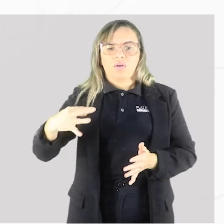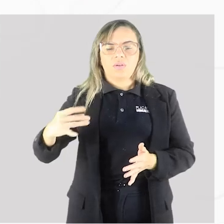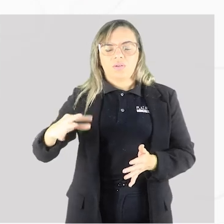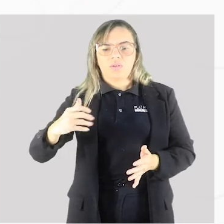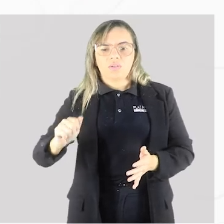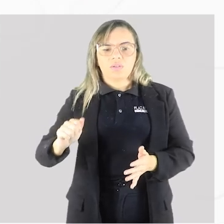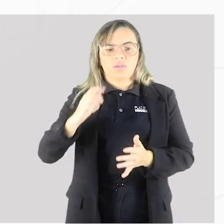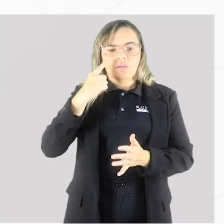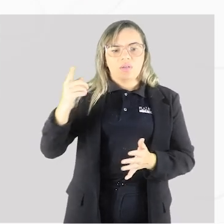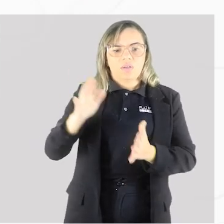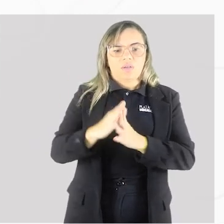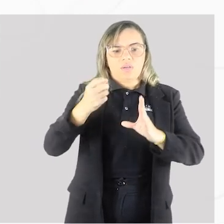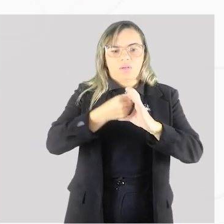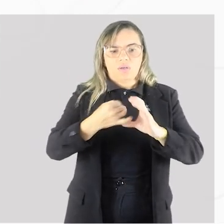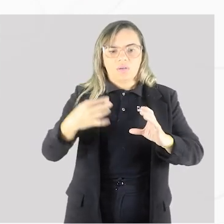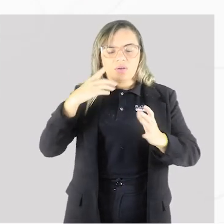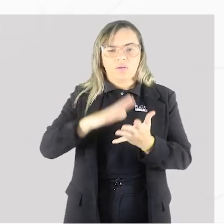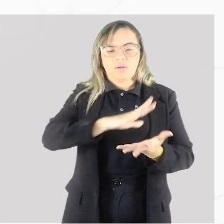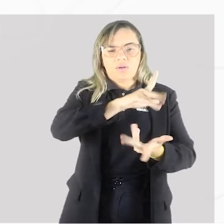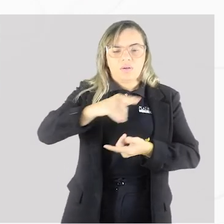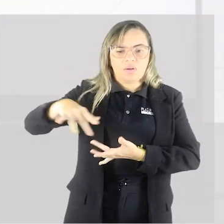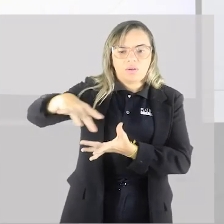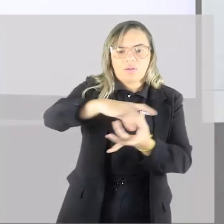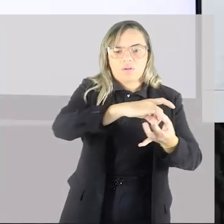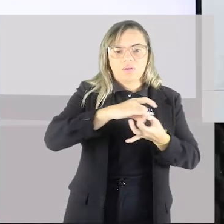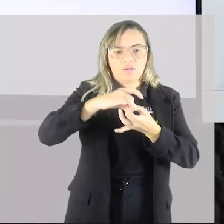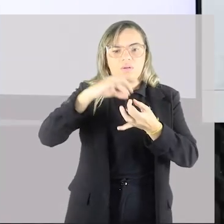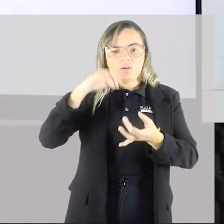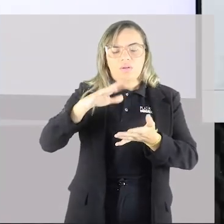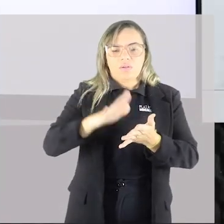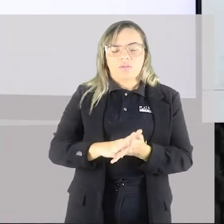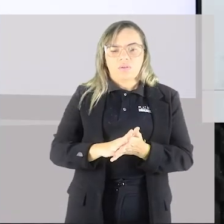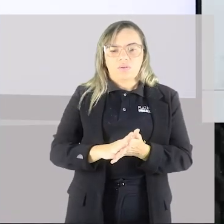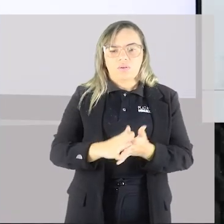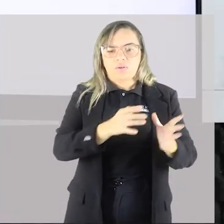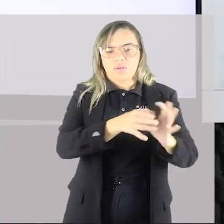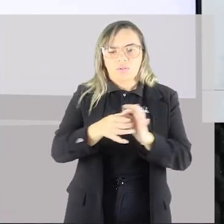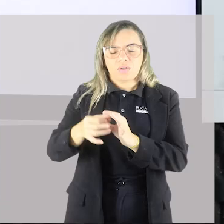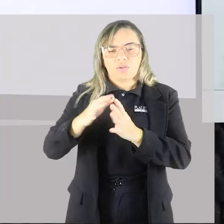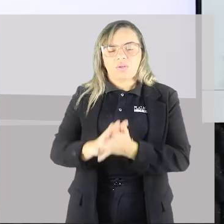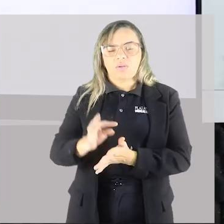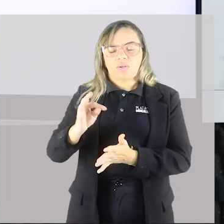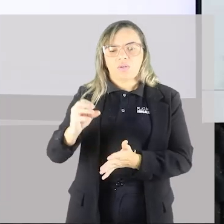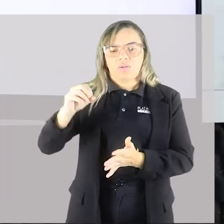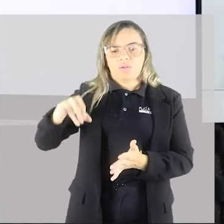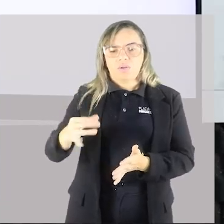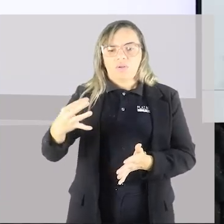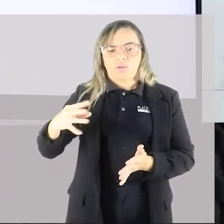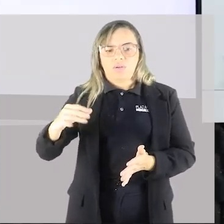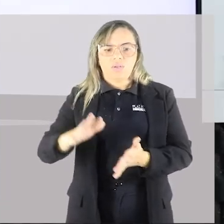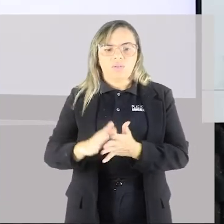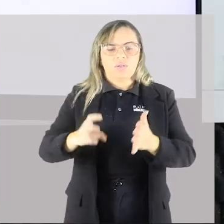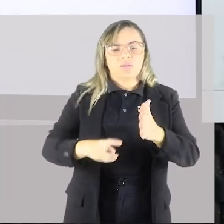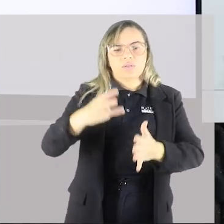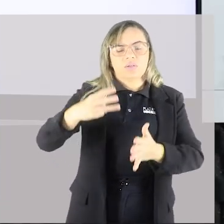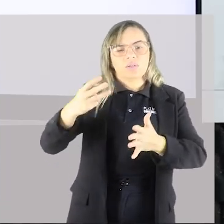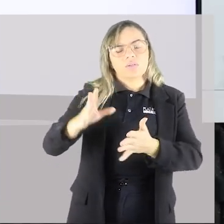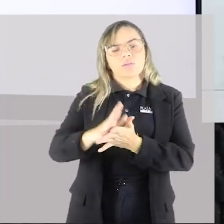só, globalização, modelo toyotista, terceirização, produção